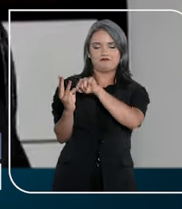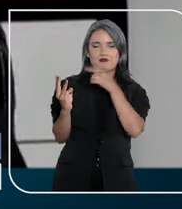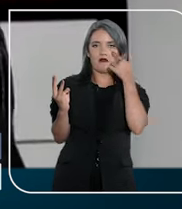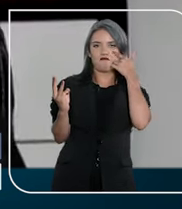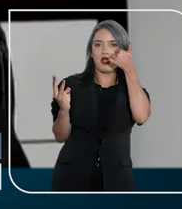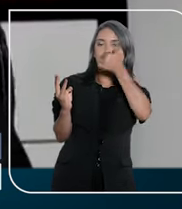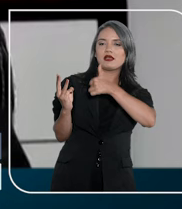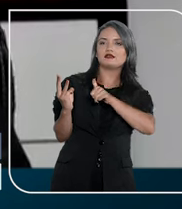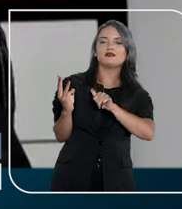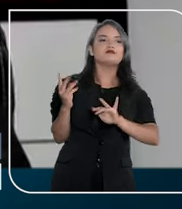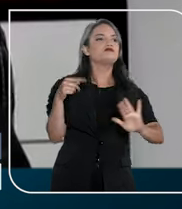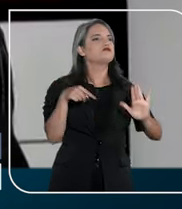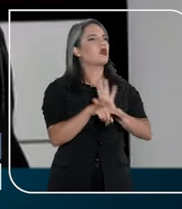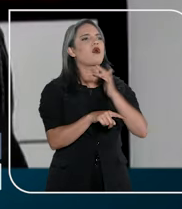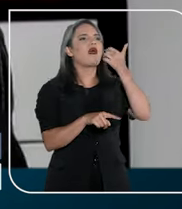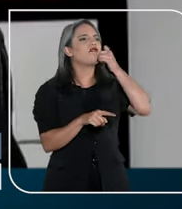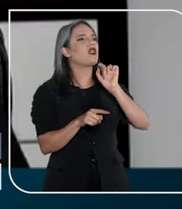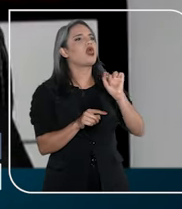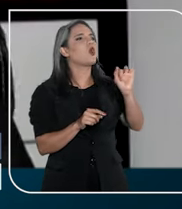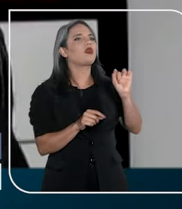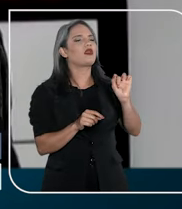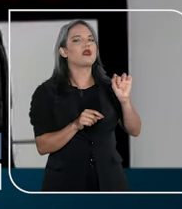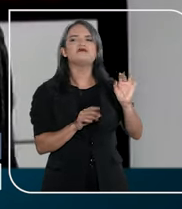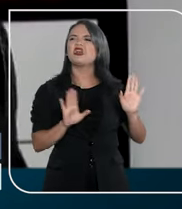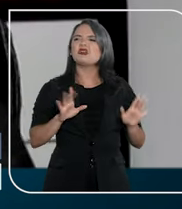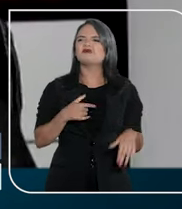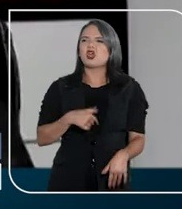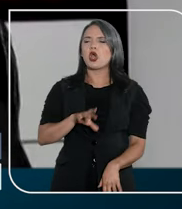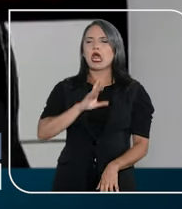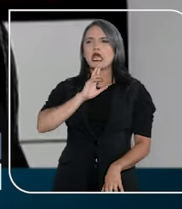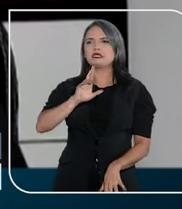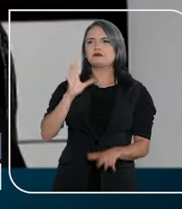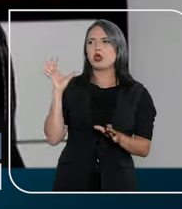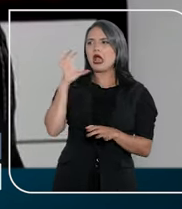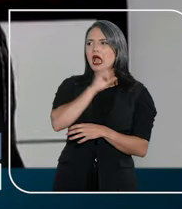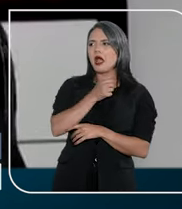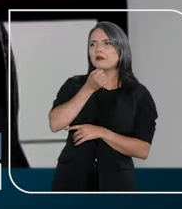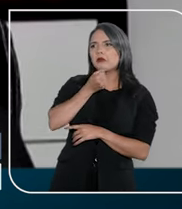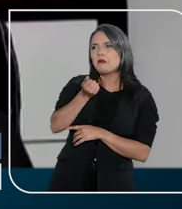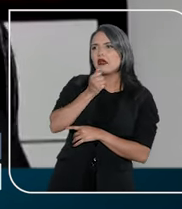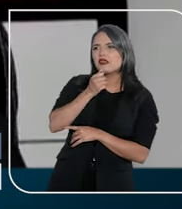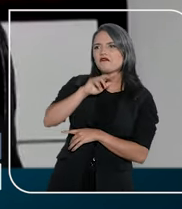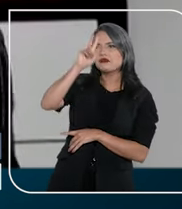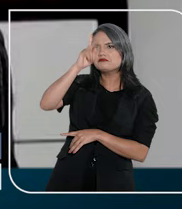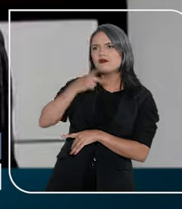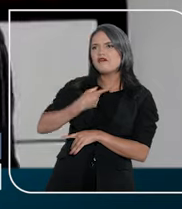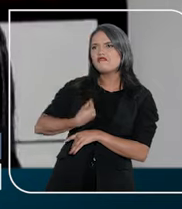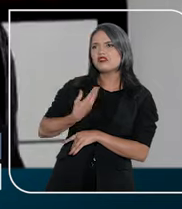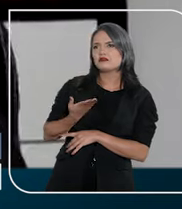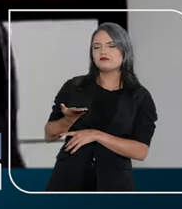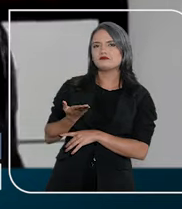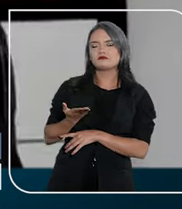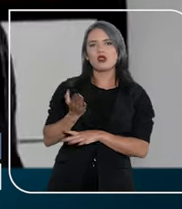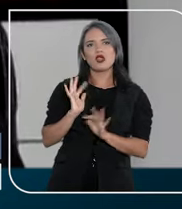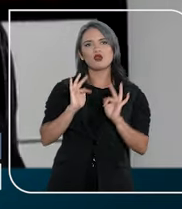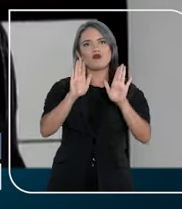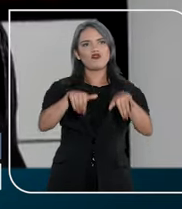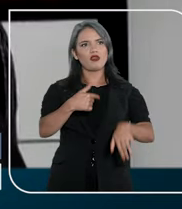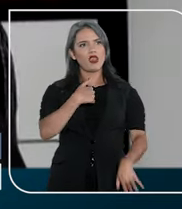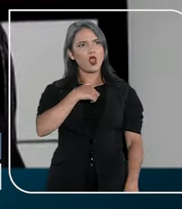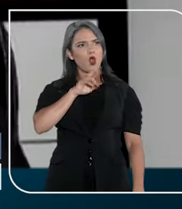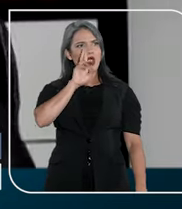tá avaliando? Não, só me responde, como é que tu é, isso, aquilo outro, uma entrevista pessoal. No final daquela entrevista, eu sou